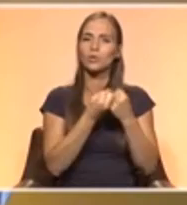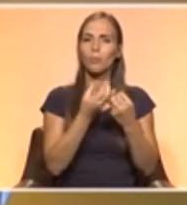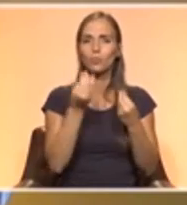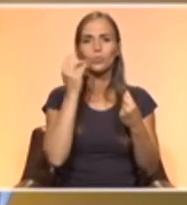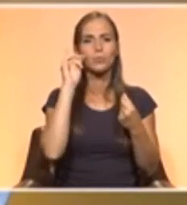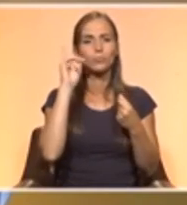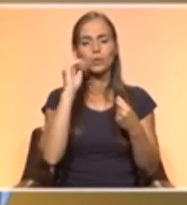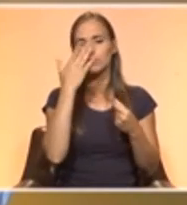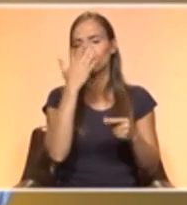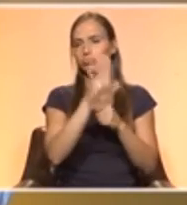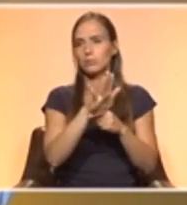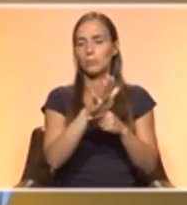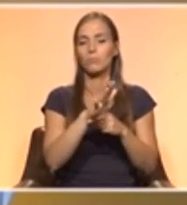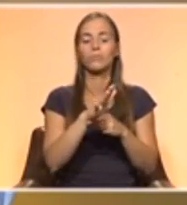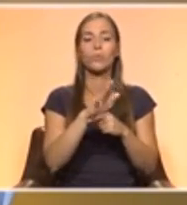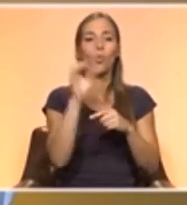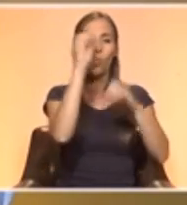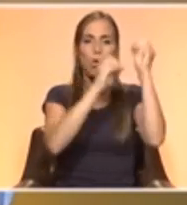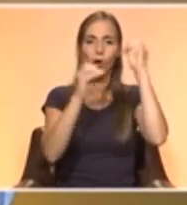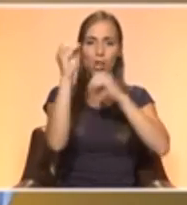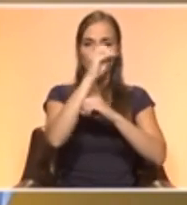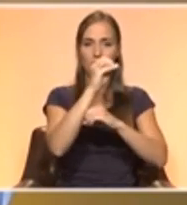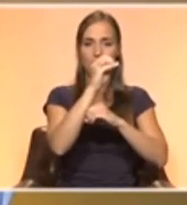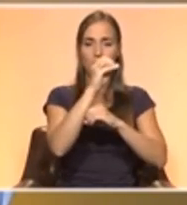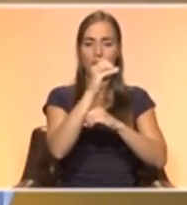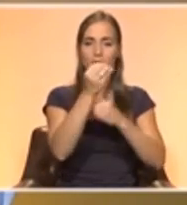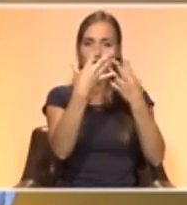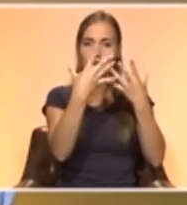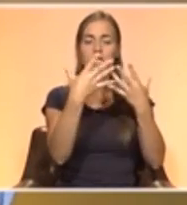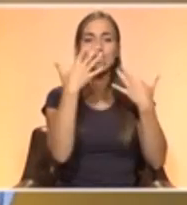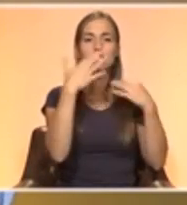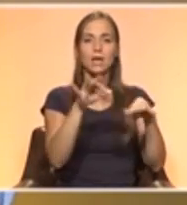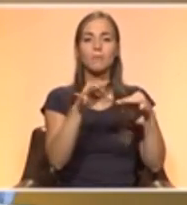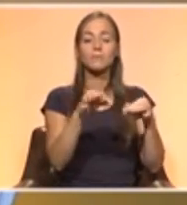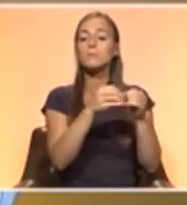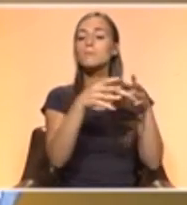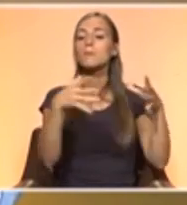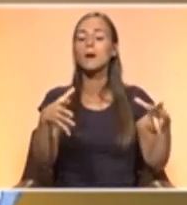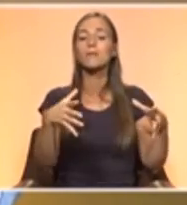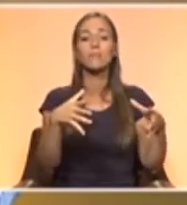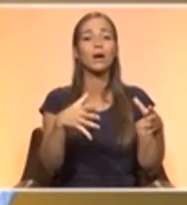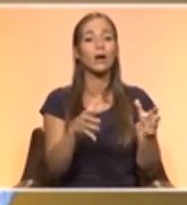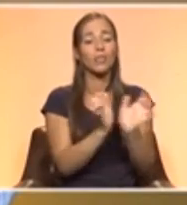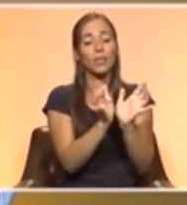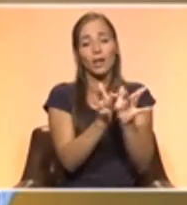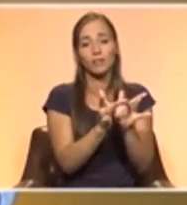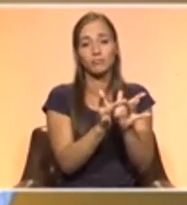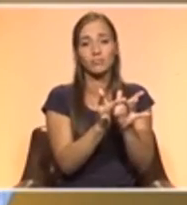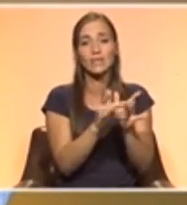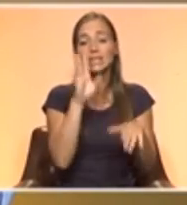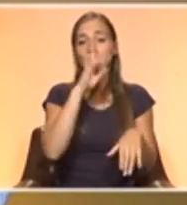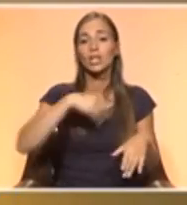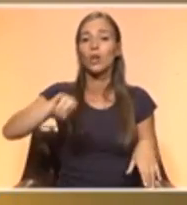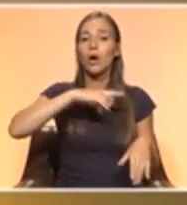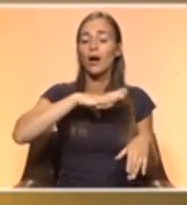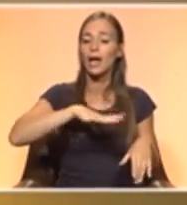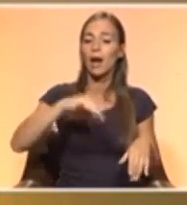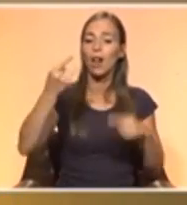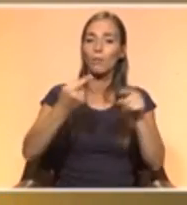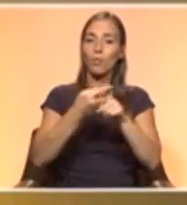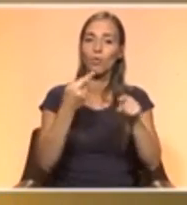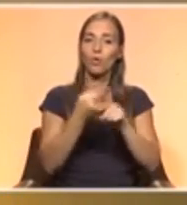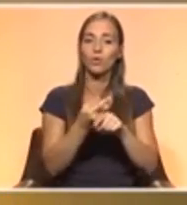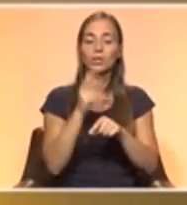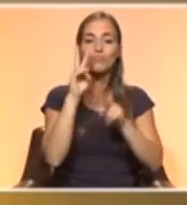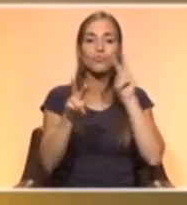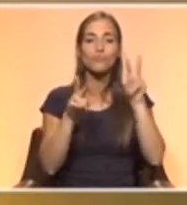pesquisamos no Google os resultados que aparecem a maioria deles são websites portanto e nós quando queremos alguma coisa quando eu tenho uma necessidade identificada